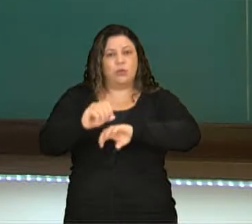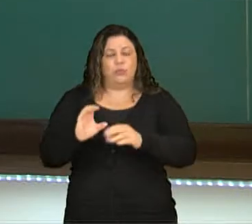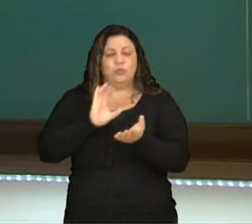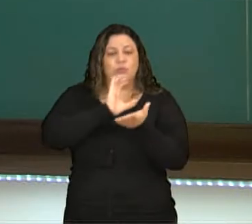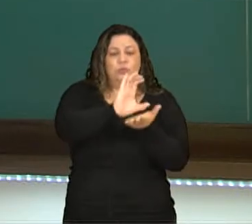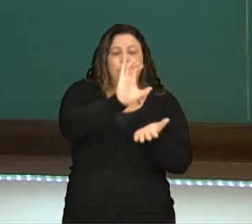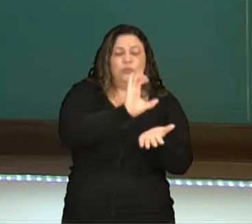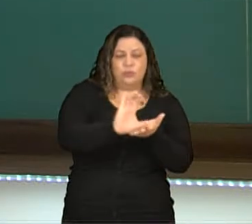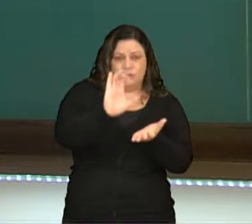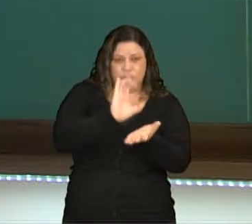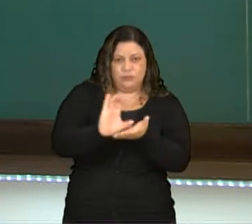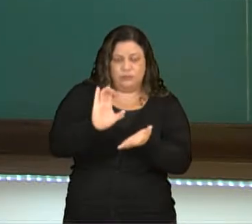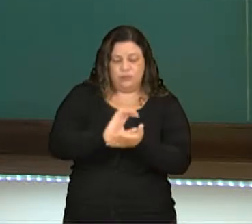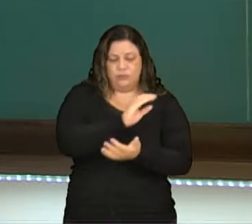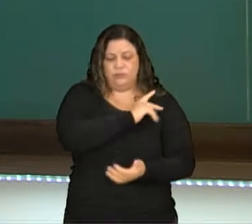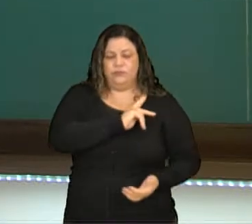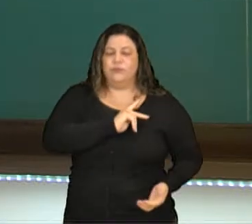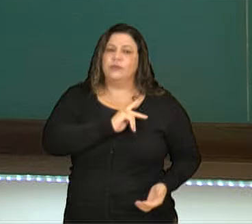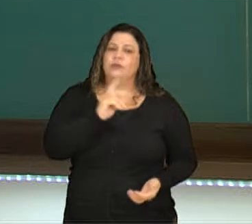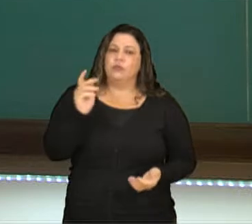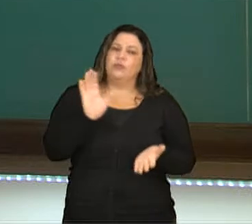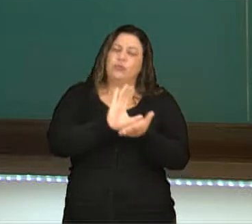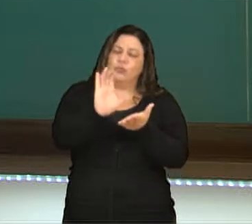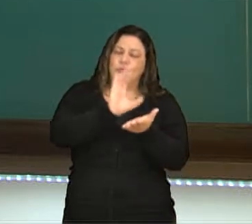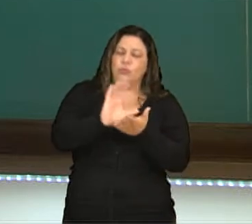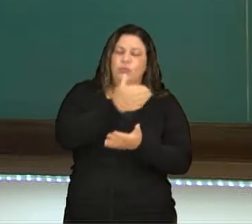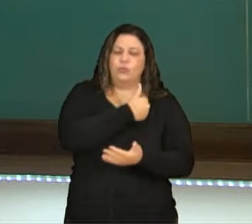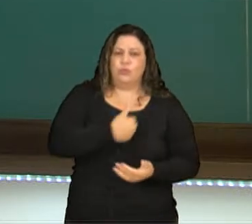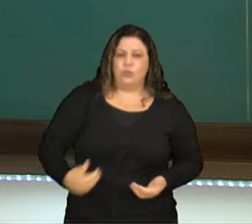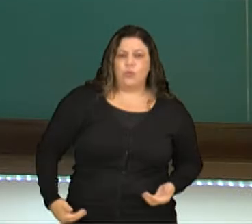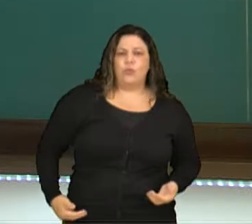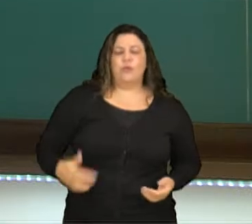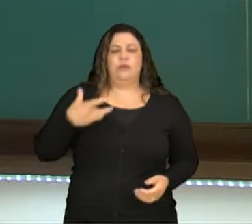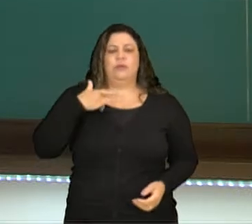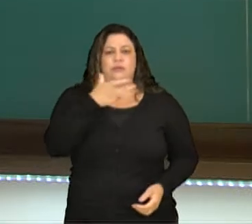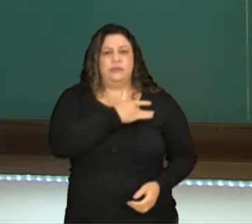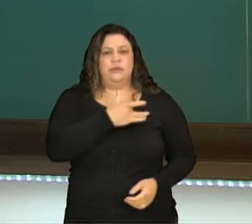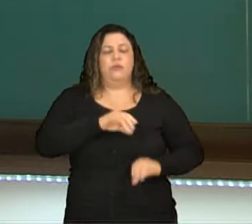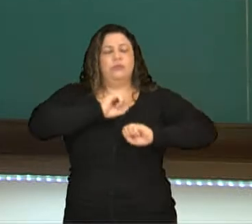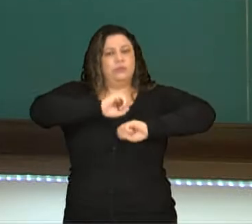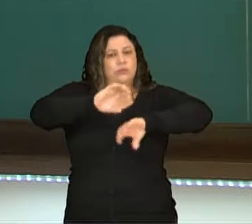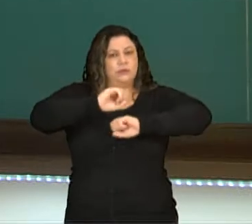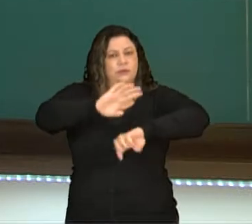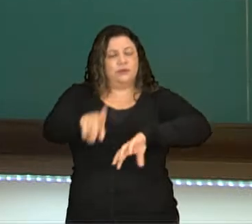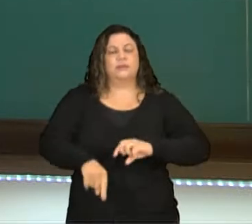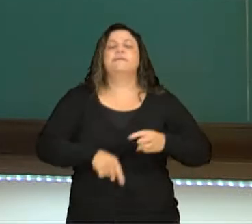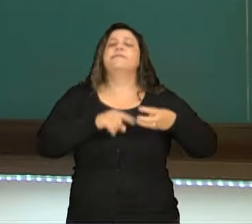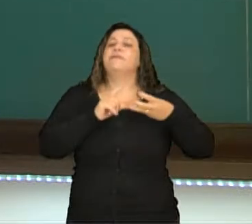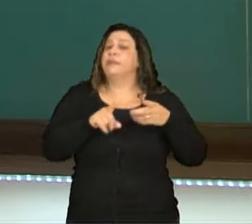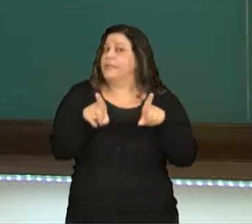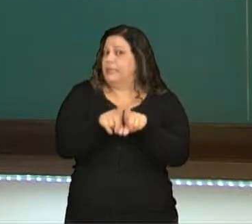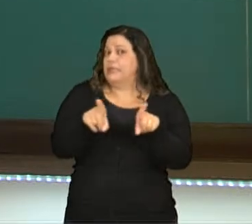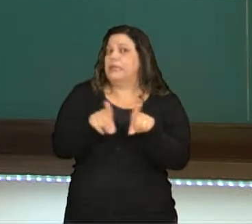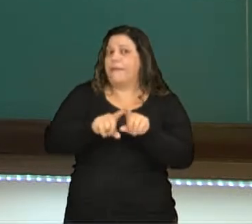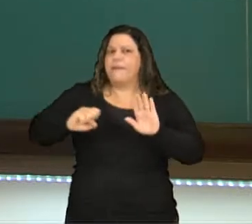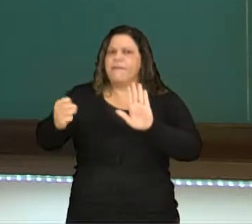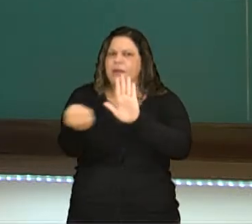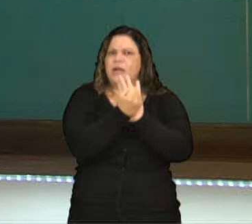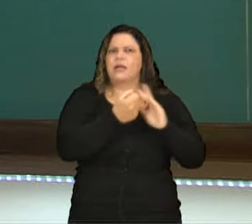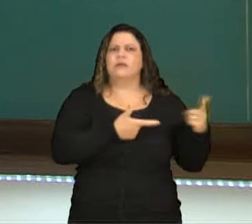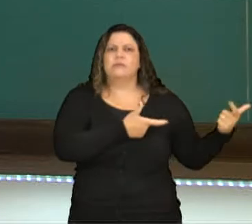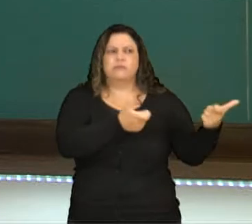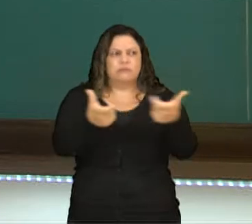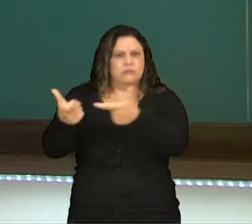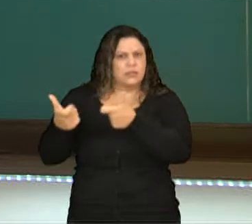investimentos públicos do governo em saúde e educação. E o governo dele, essa primeira fase também marcada pela